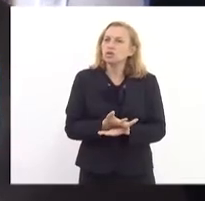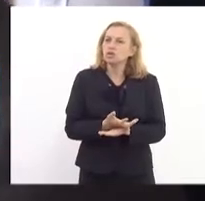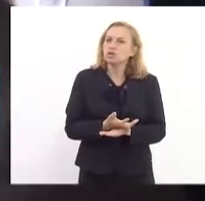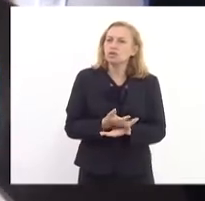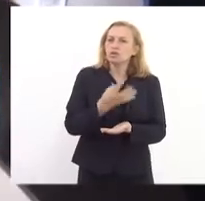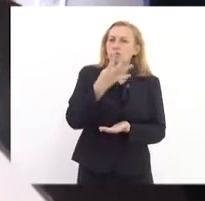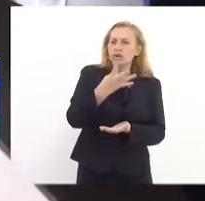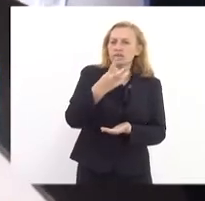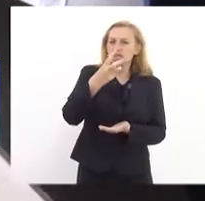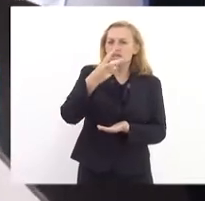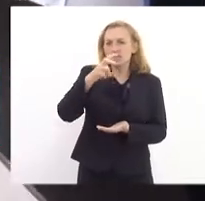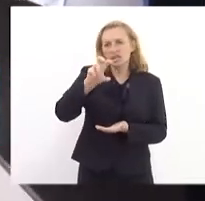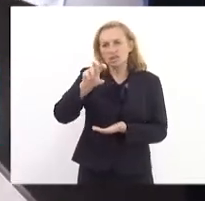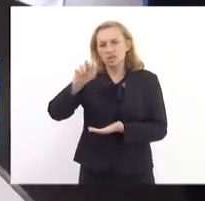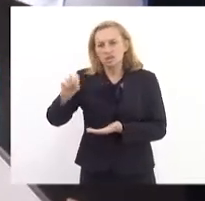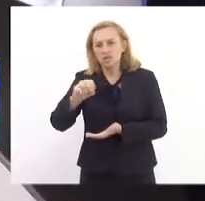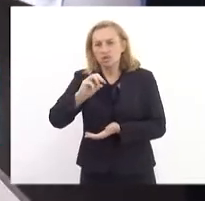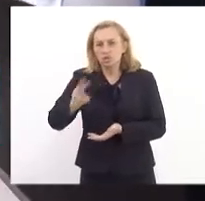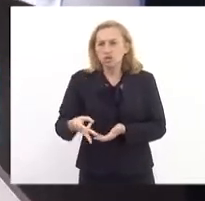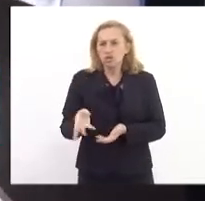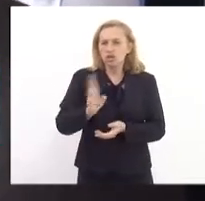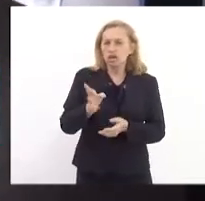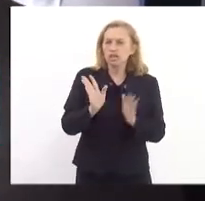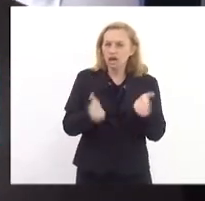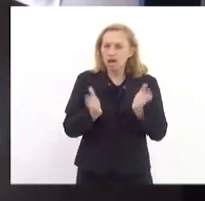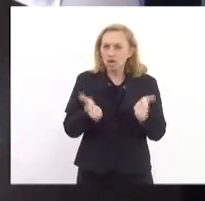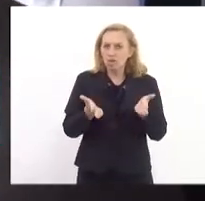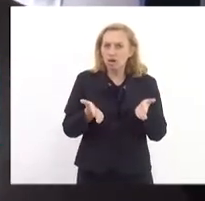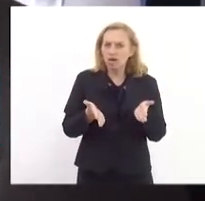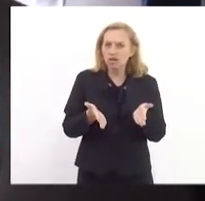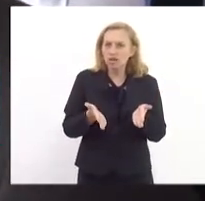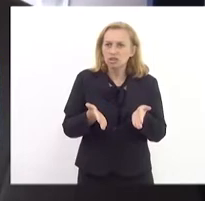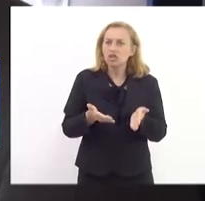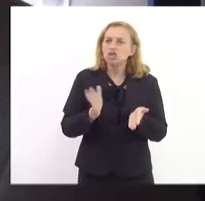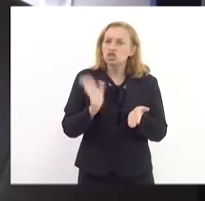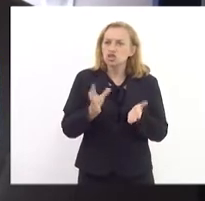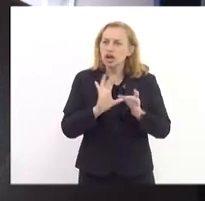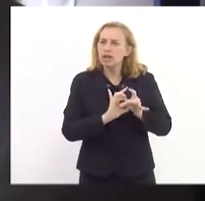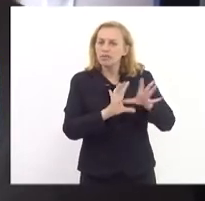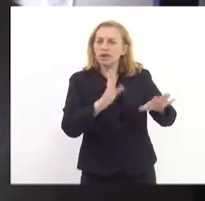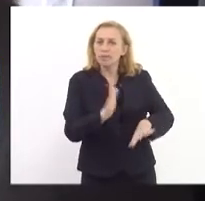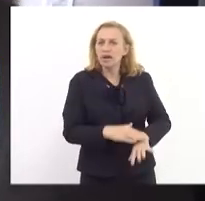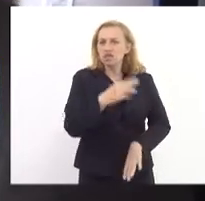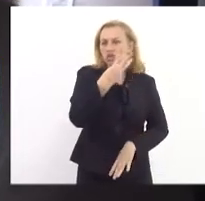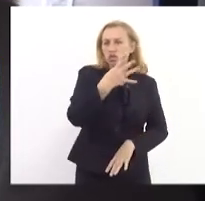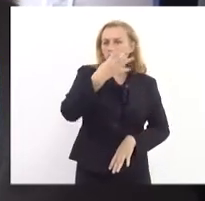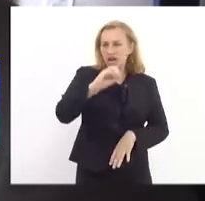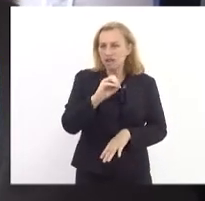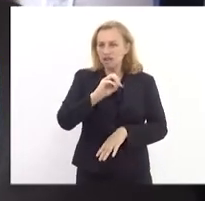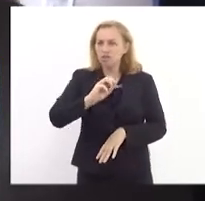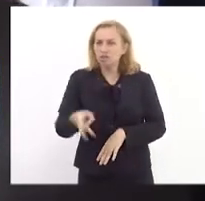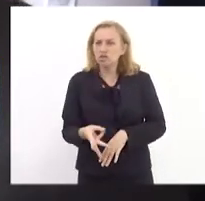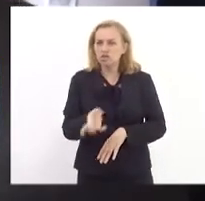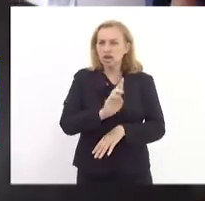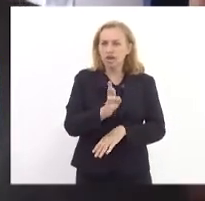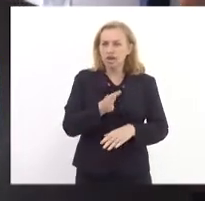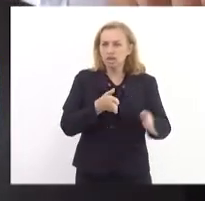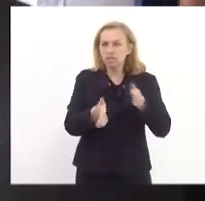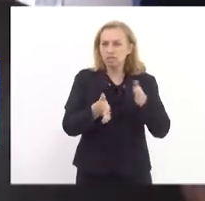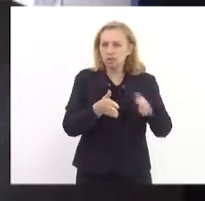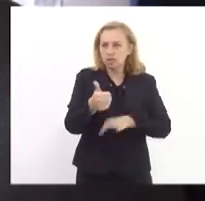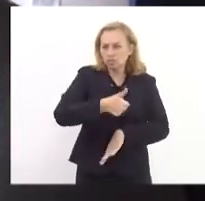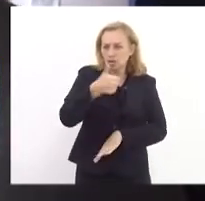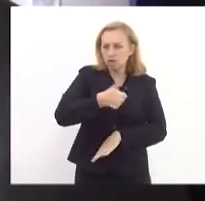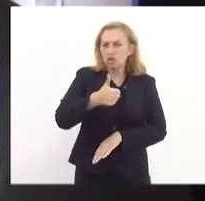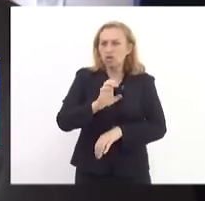150 milhões de reais. Agora, no túnel extravasor, eu já autorizei mais 40 milhões de reais na primeira fase, que é uma obra